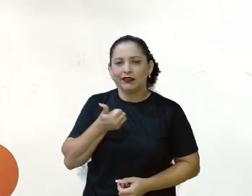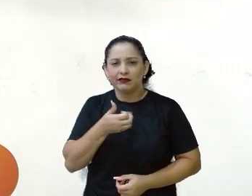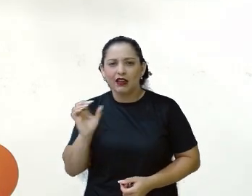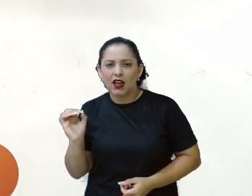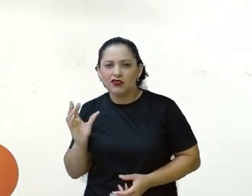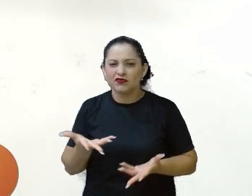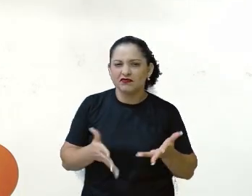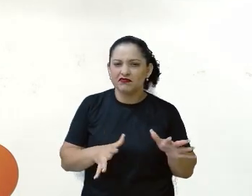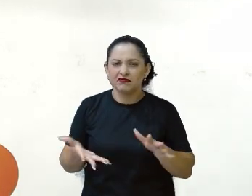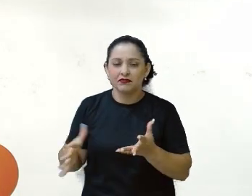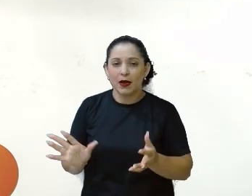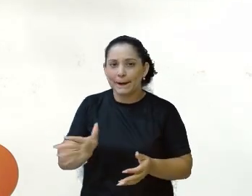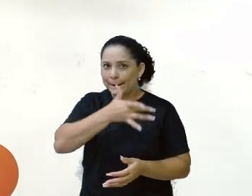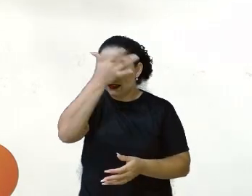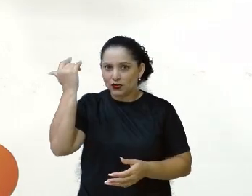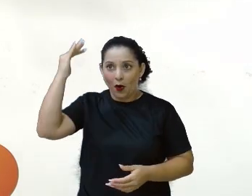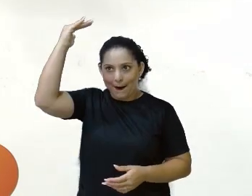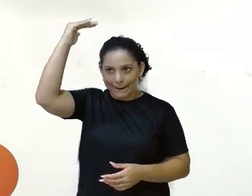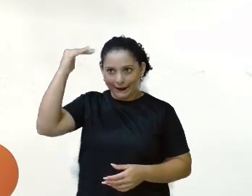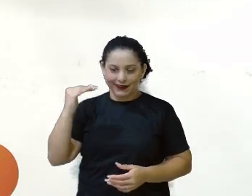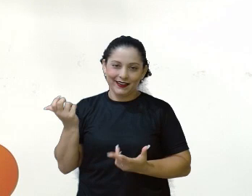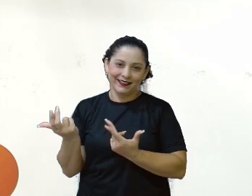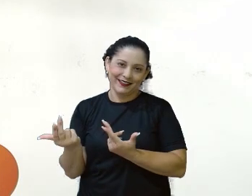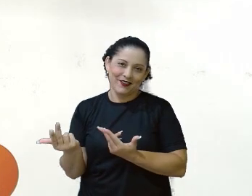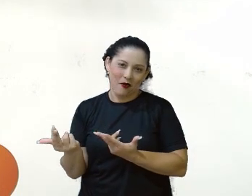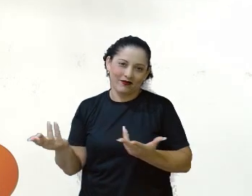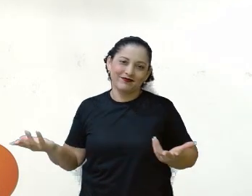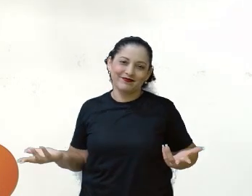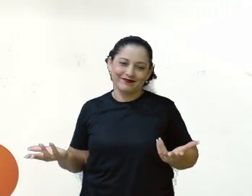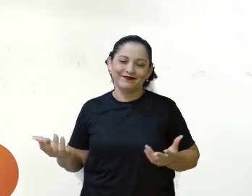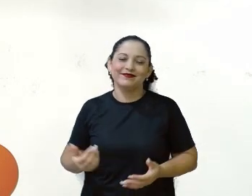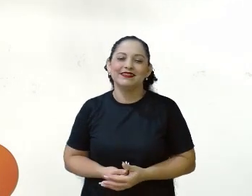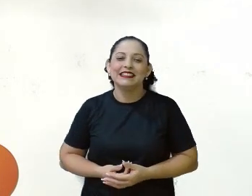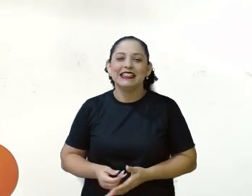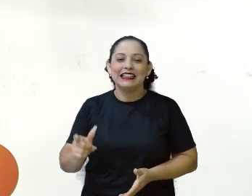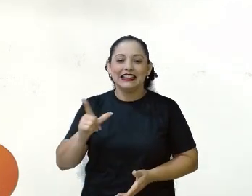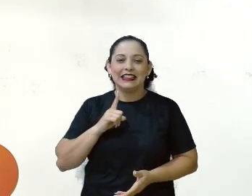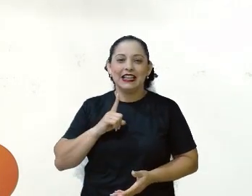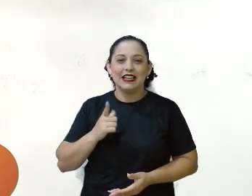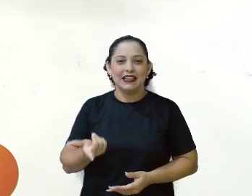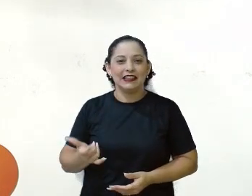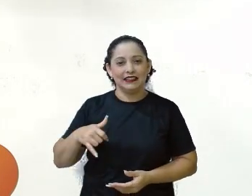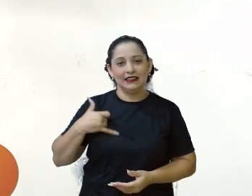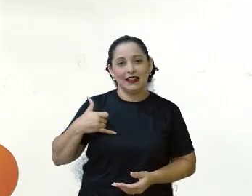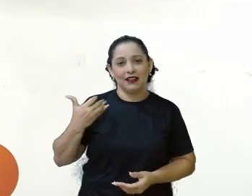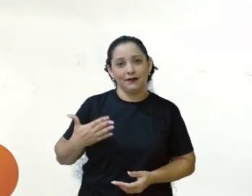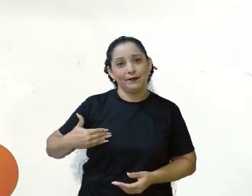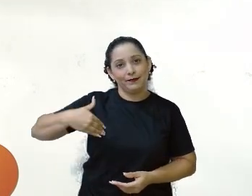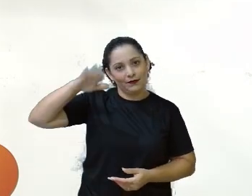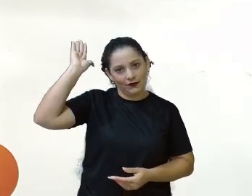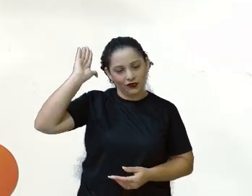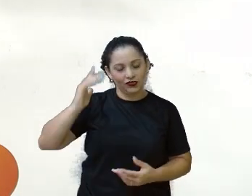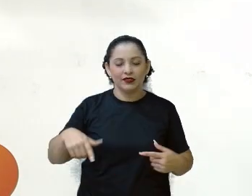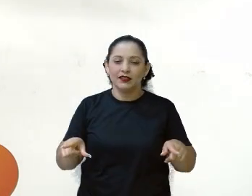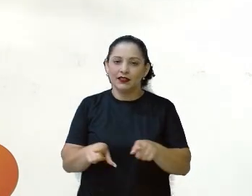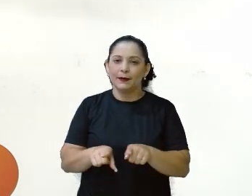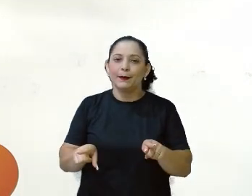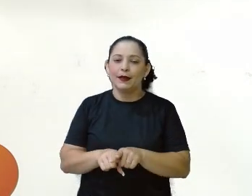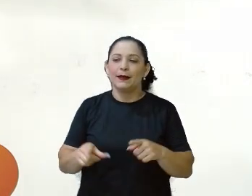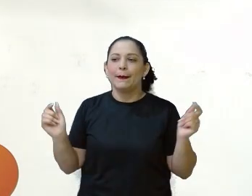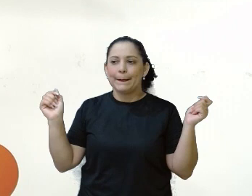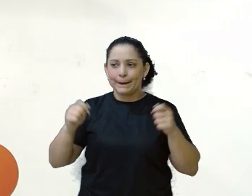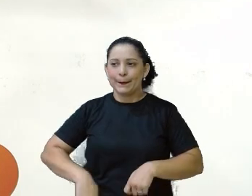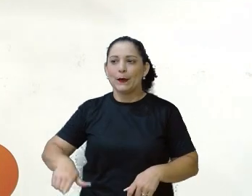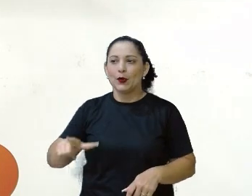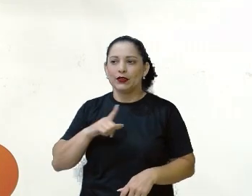uma pessoa pequena, feito eu, que tenha um pouco mais de 10 anos também, possivelmente pode pesar